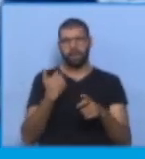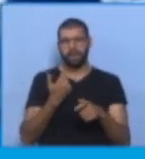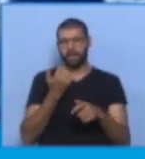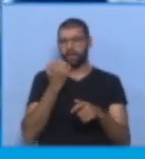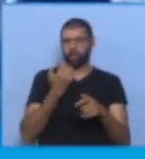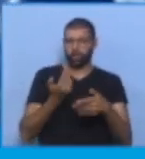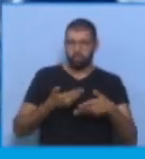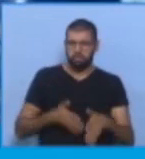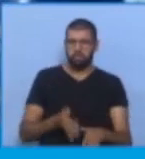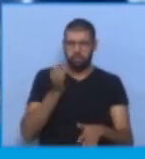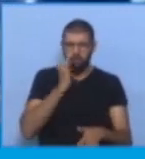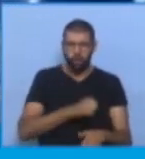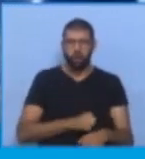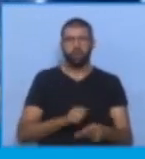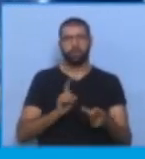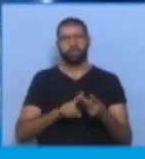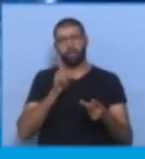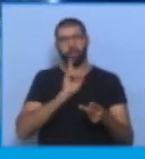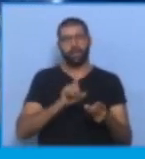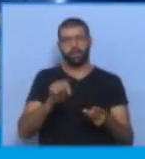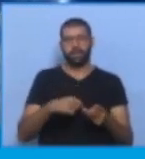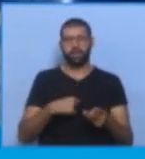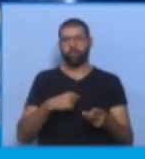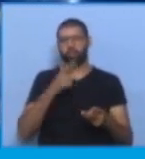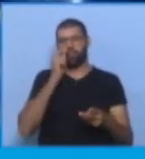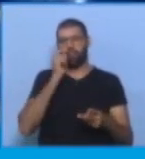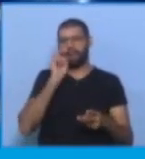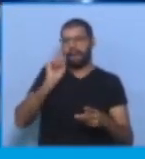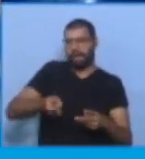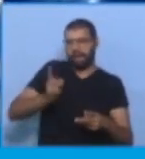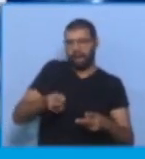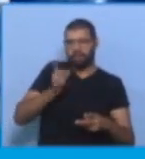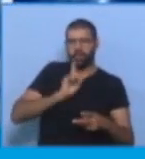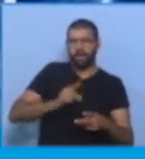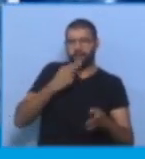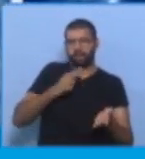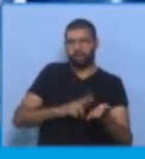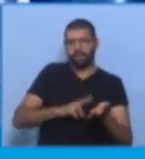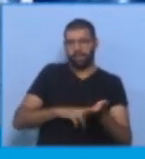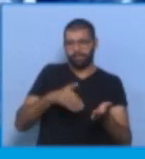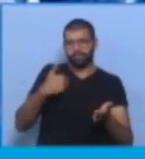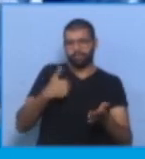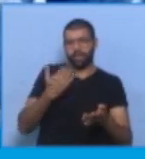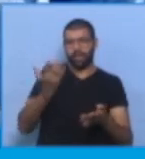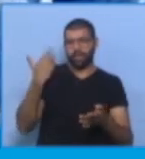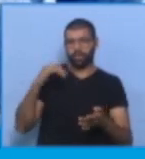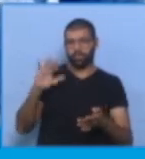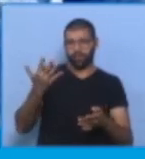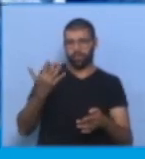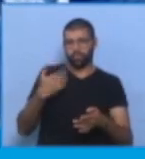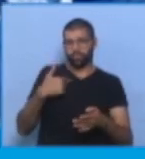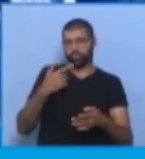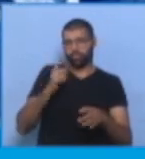dores de parto da mulher, o domínio do homem sobre a mulher, que é uma realidade penosa que existia no tempo